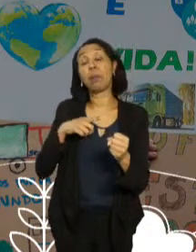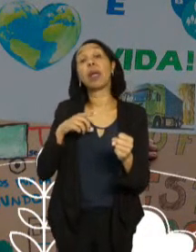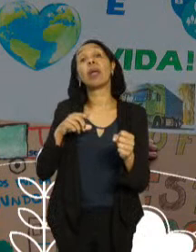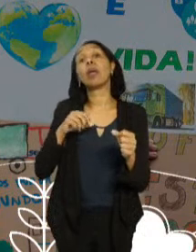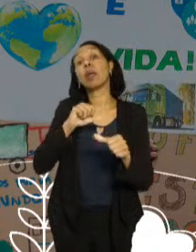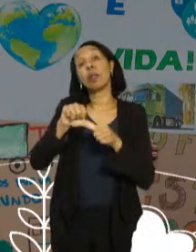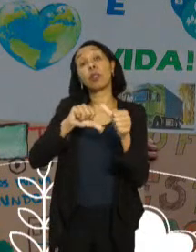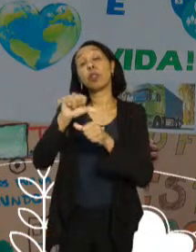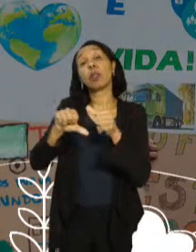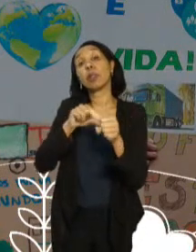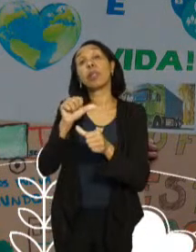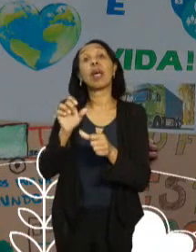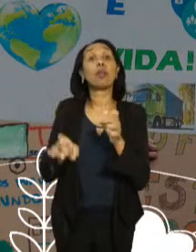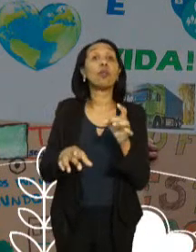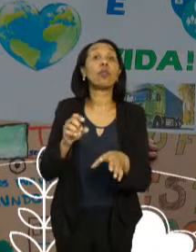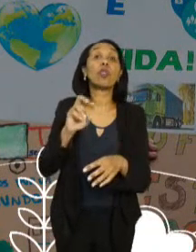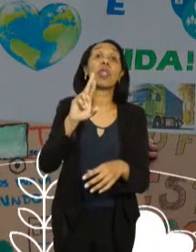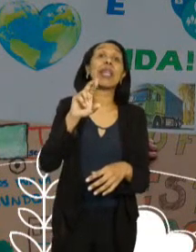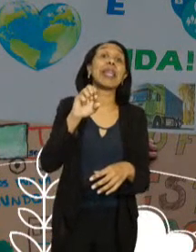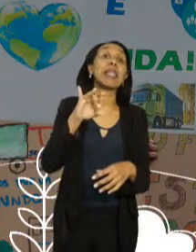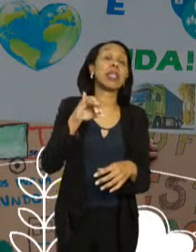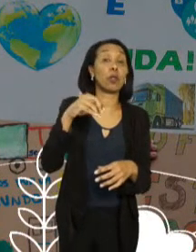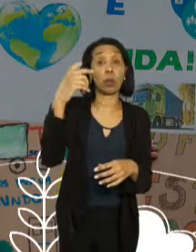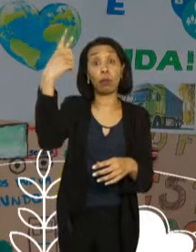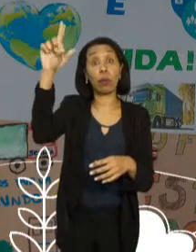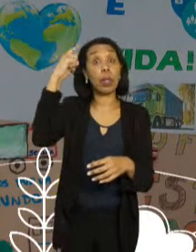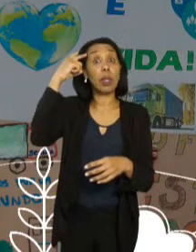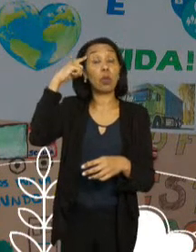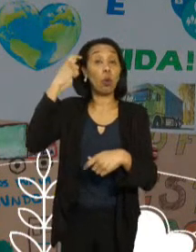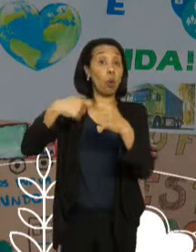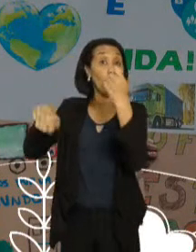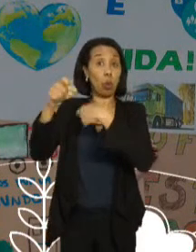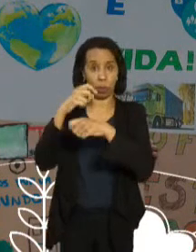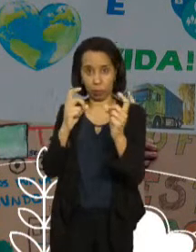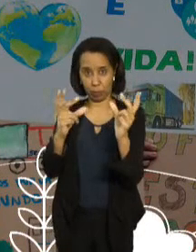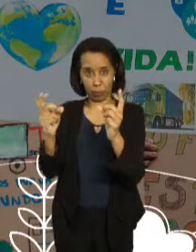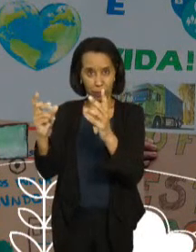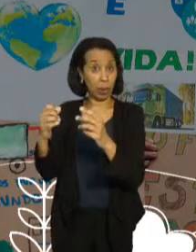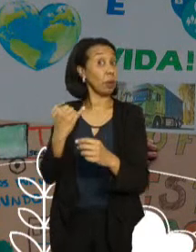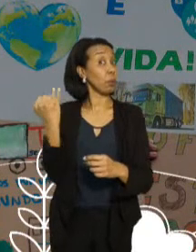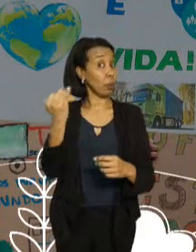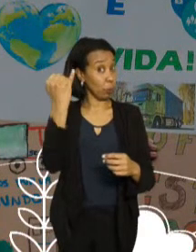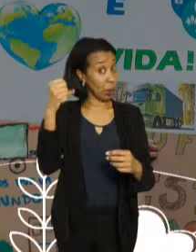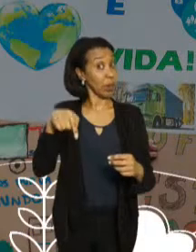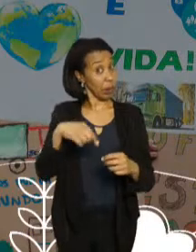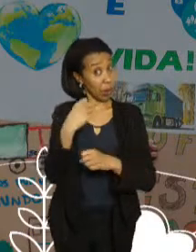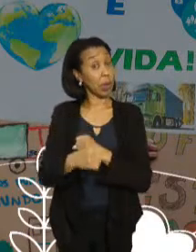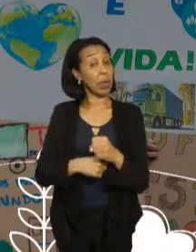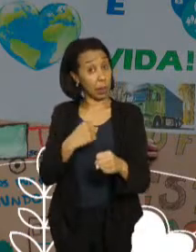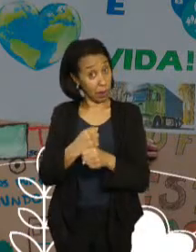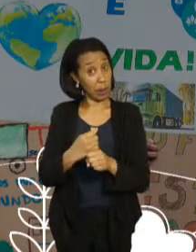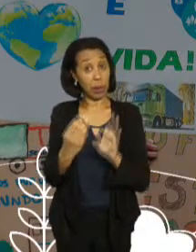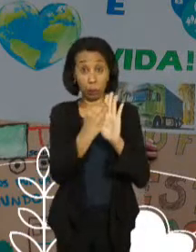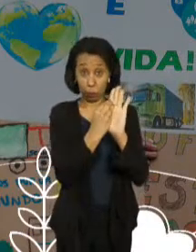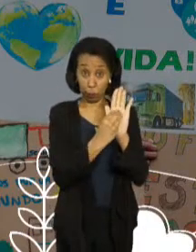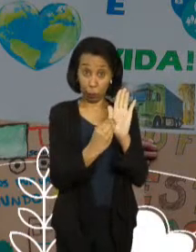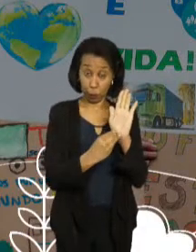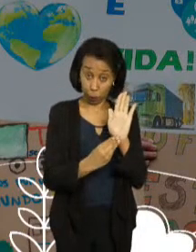temos hoje de desenvolver um outro mercado que é muito relevante. Então, esse ano foi publicada a